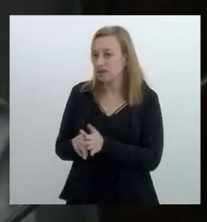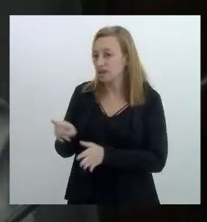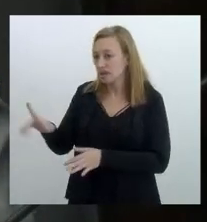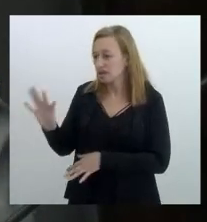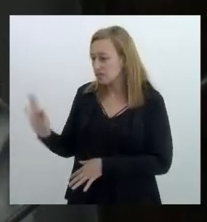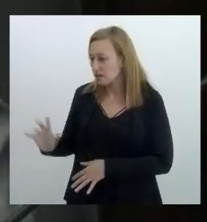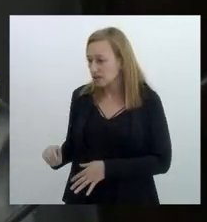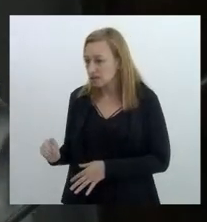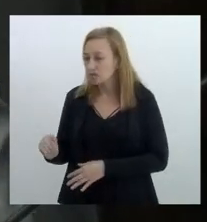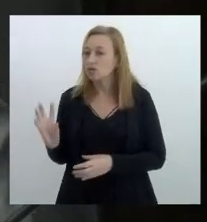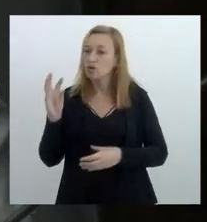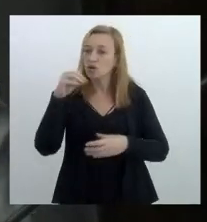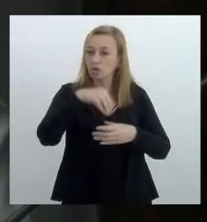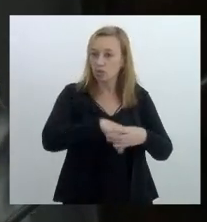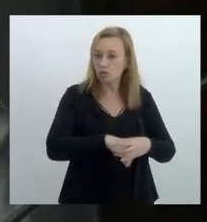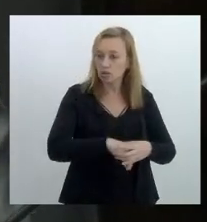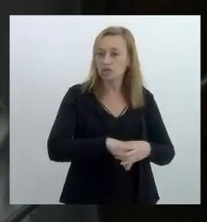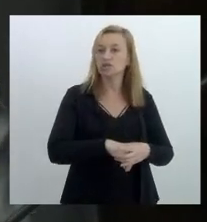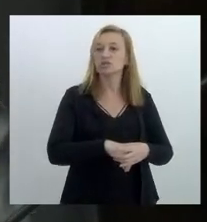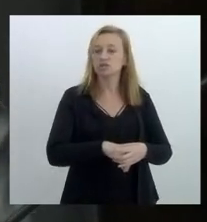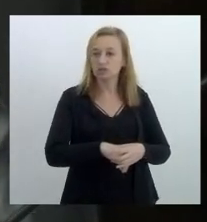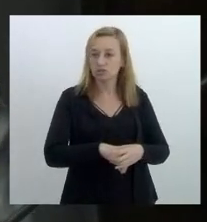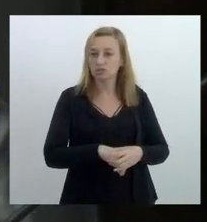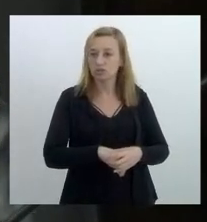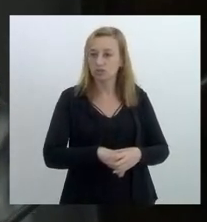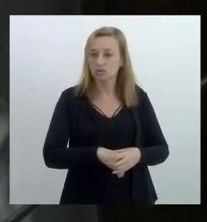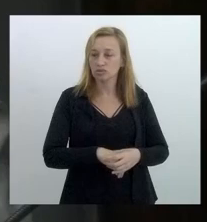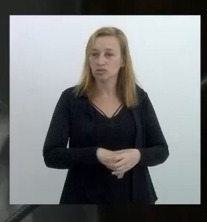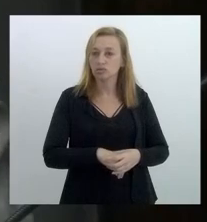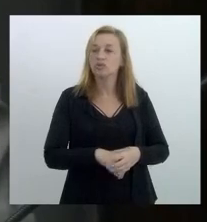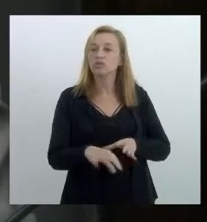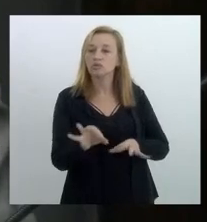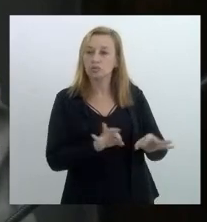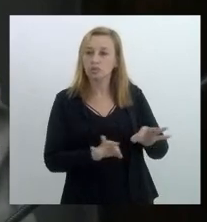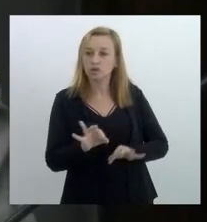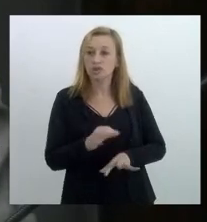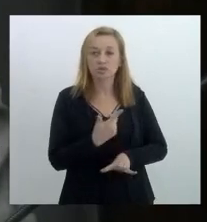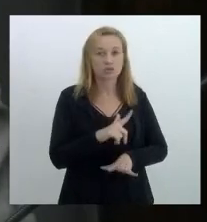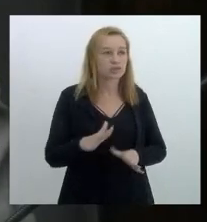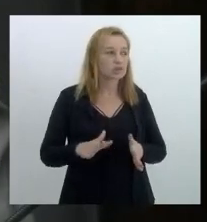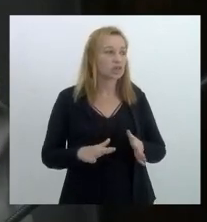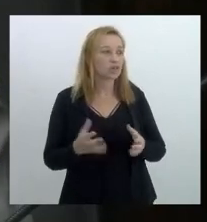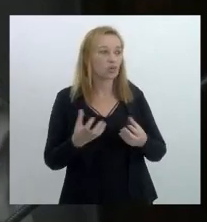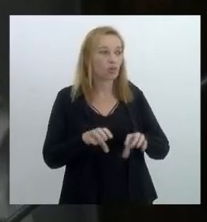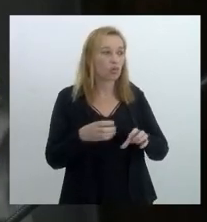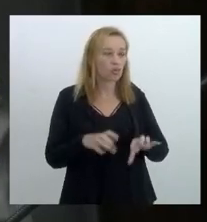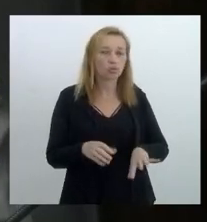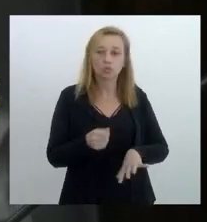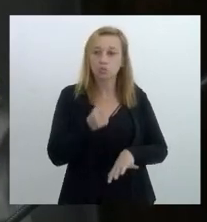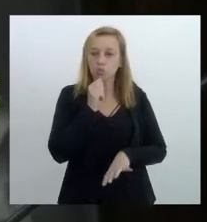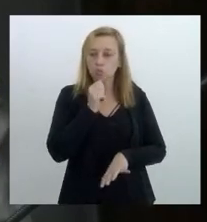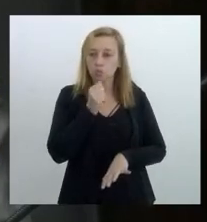eles foram incluídos nas ressalvas do plano. Então, não há nenhum concurso público.